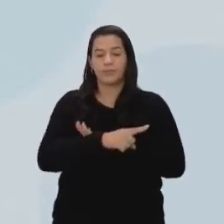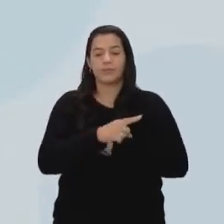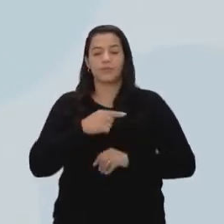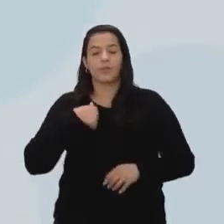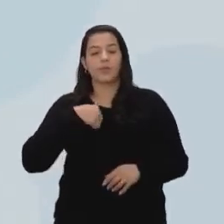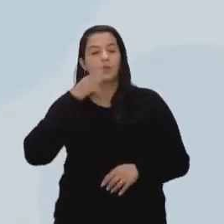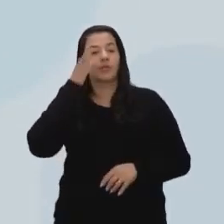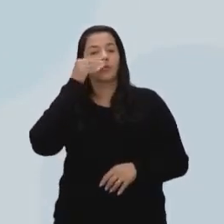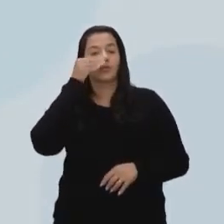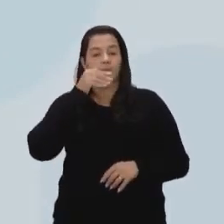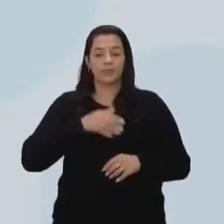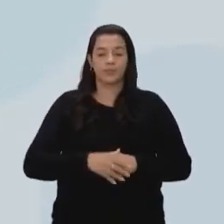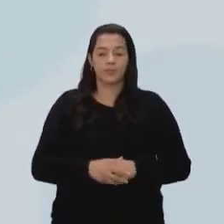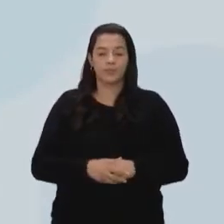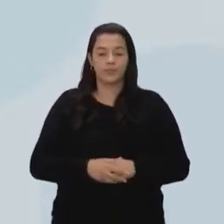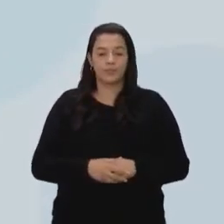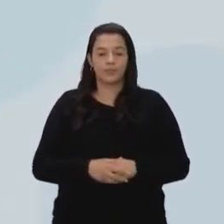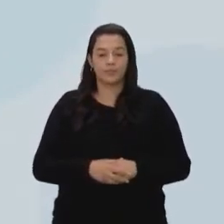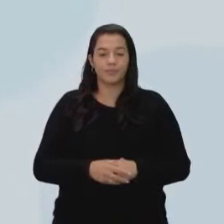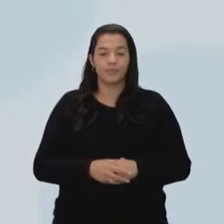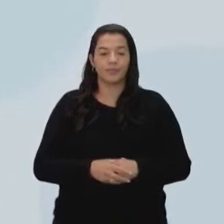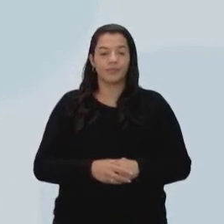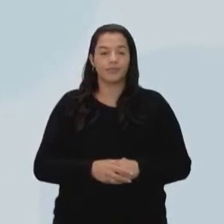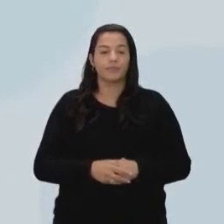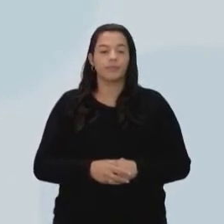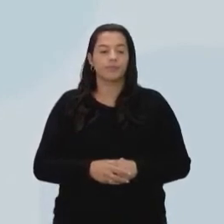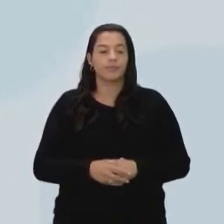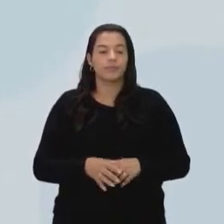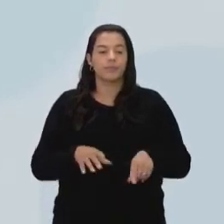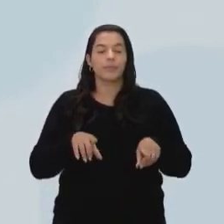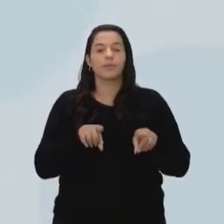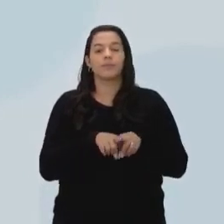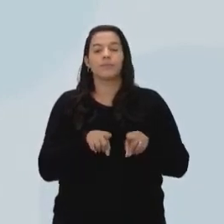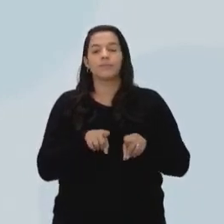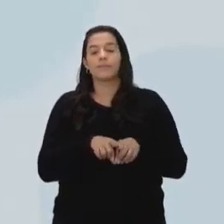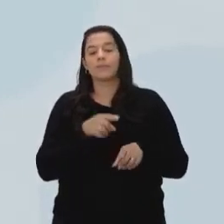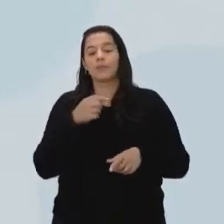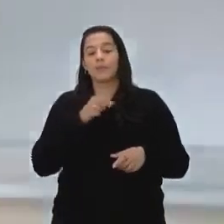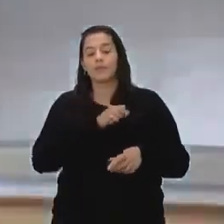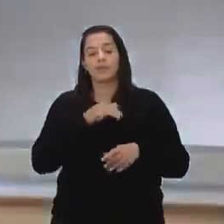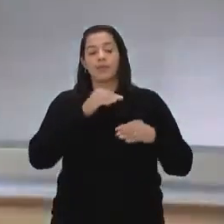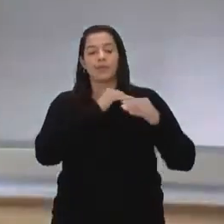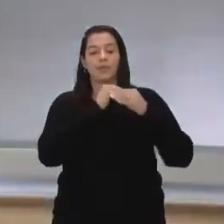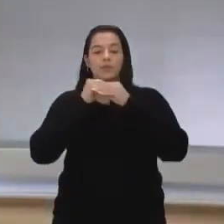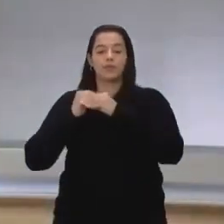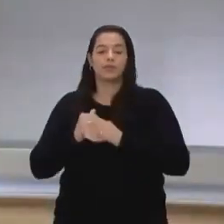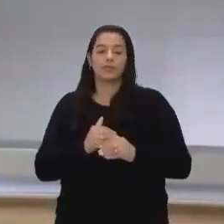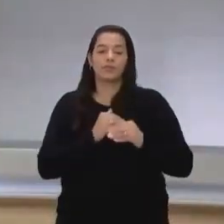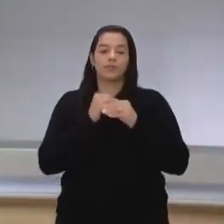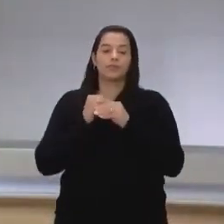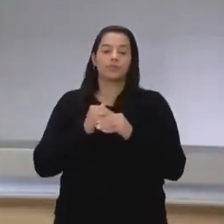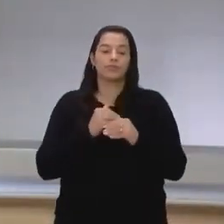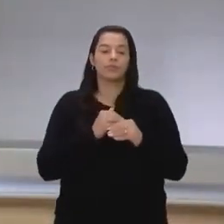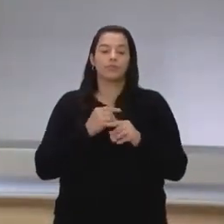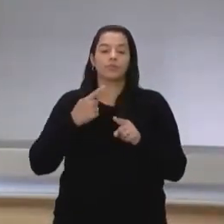estou curioso agora. Por que a gente tem que buscar a estabilidade atômica